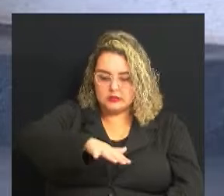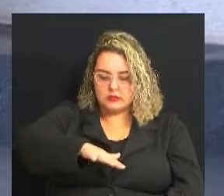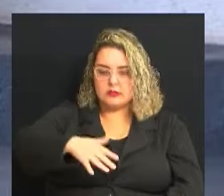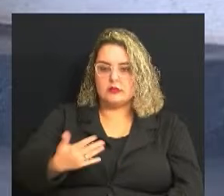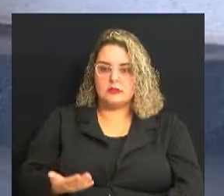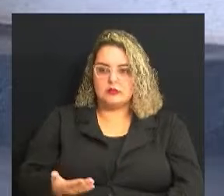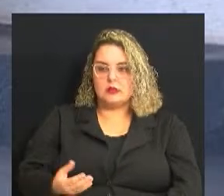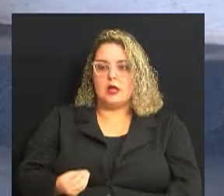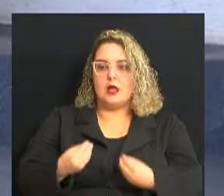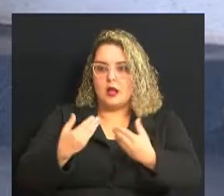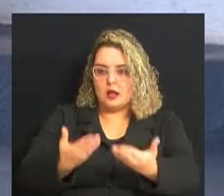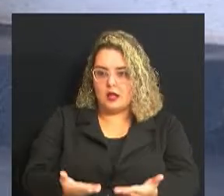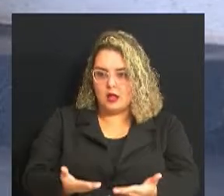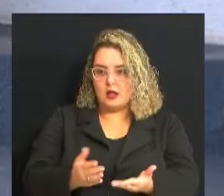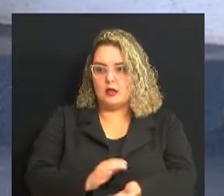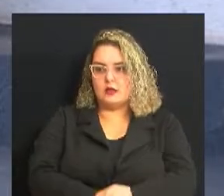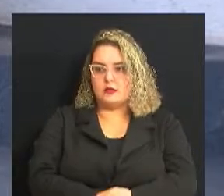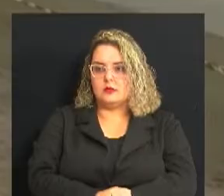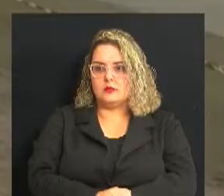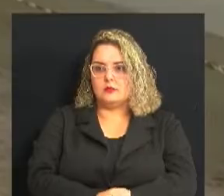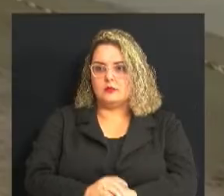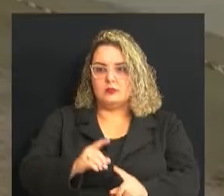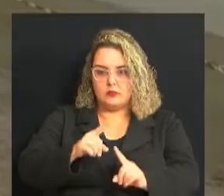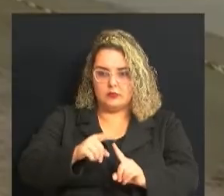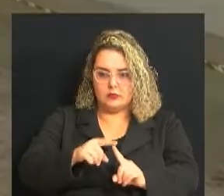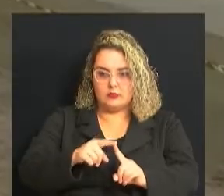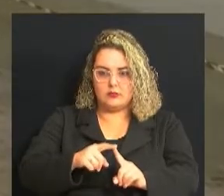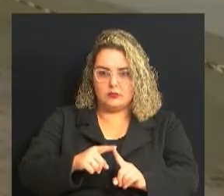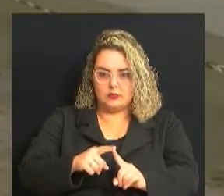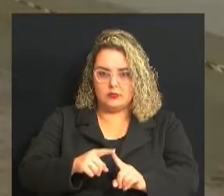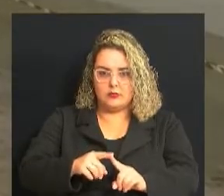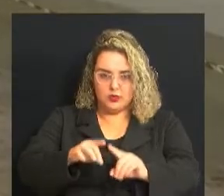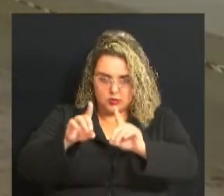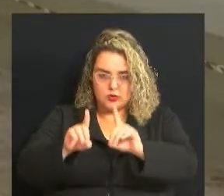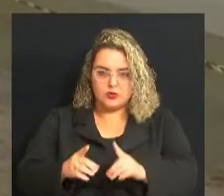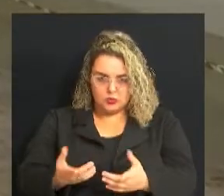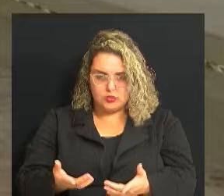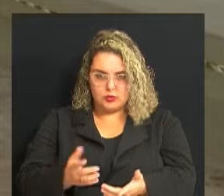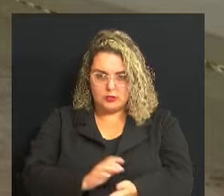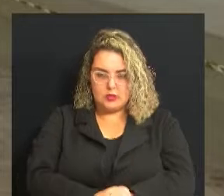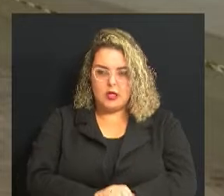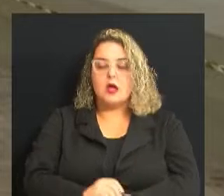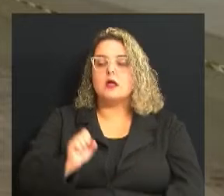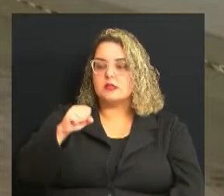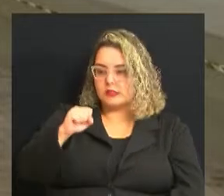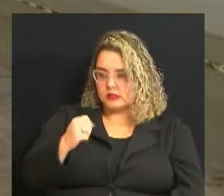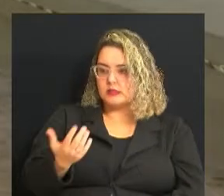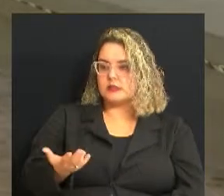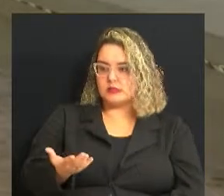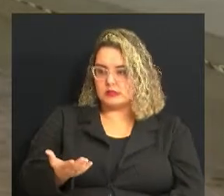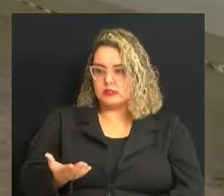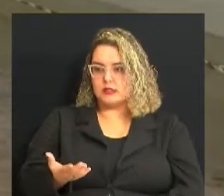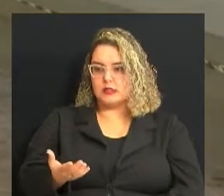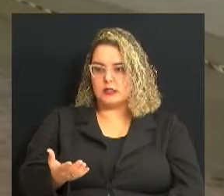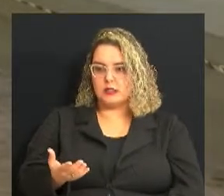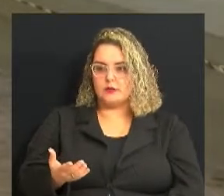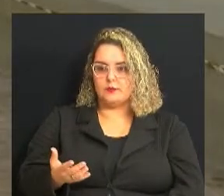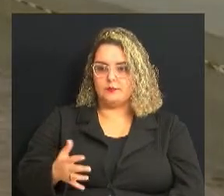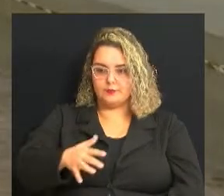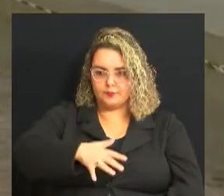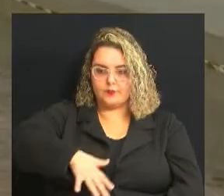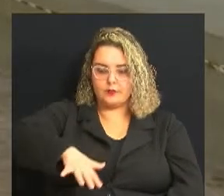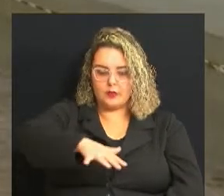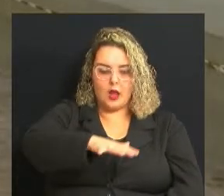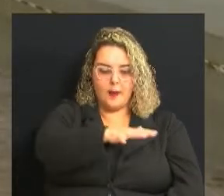condicionadas pelo tipo da condição do eleitor. Exatamente. Essas sessões